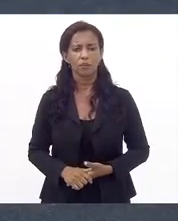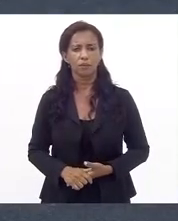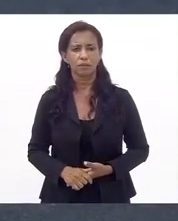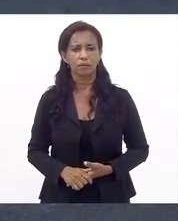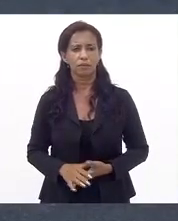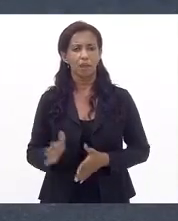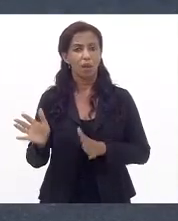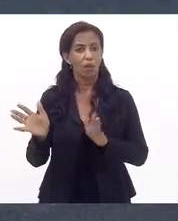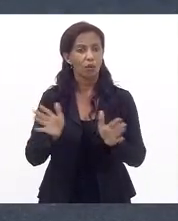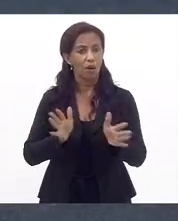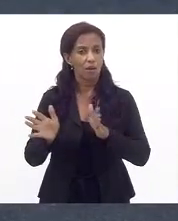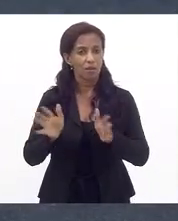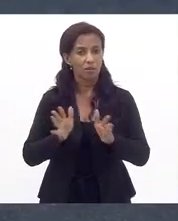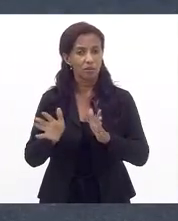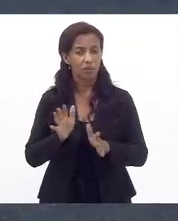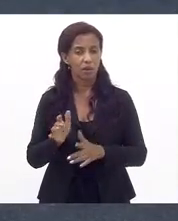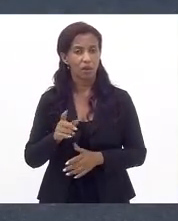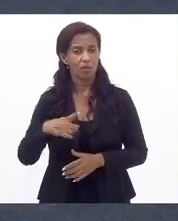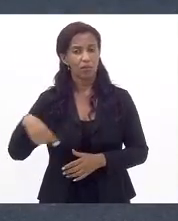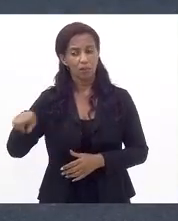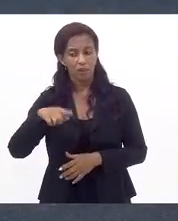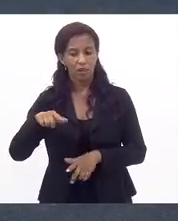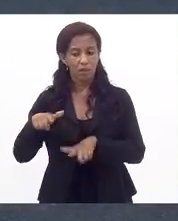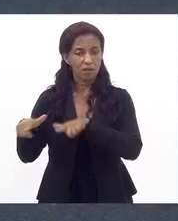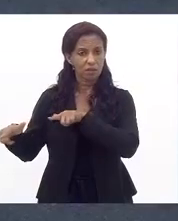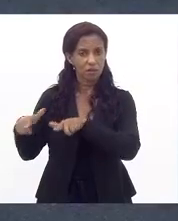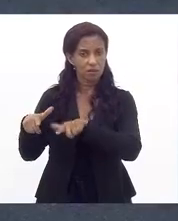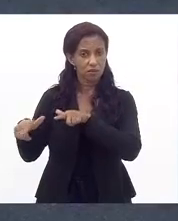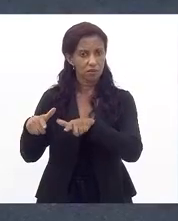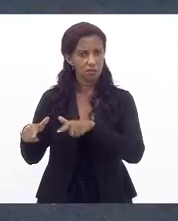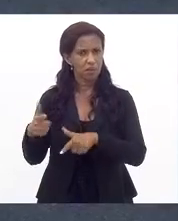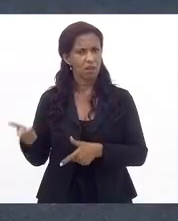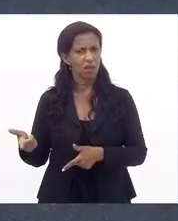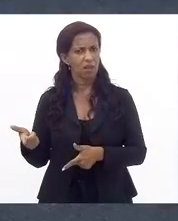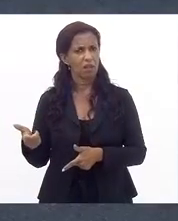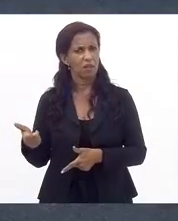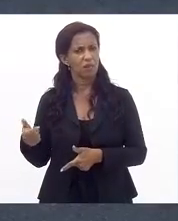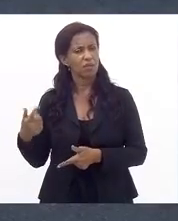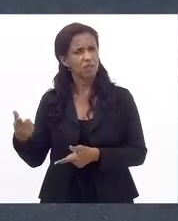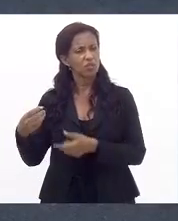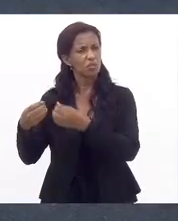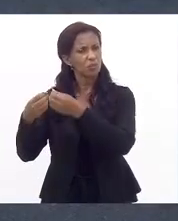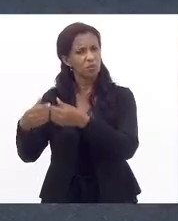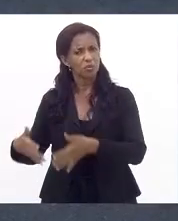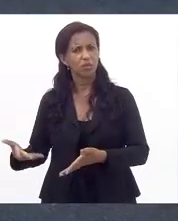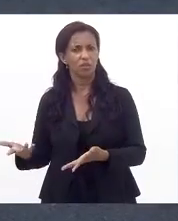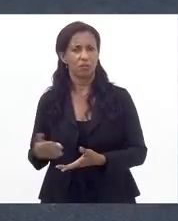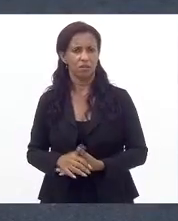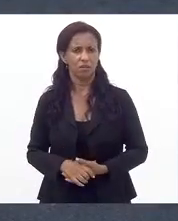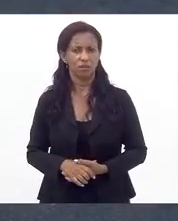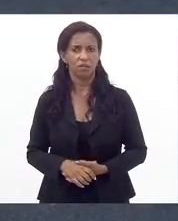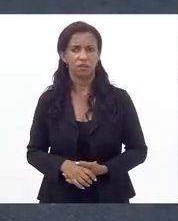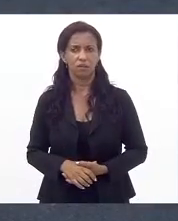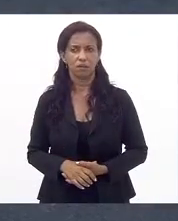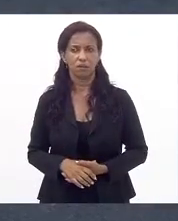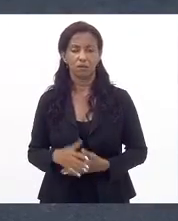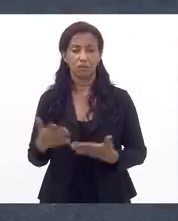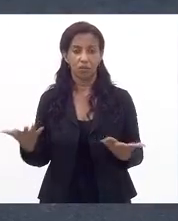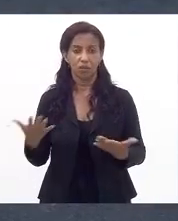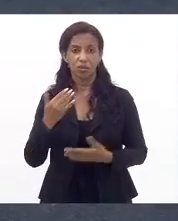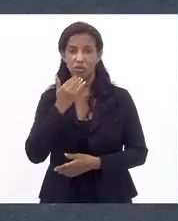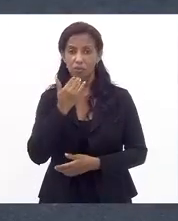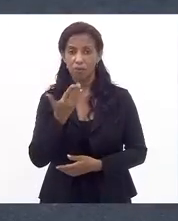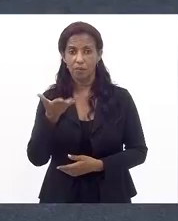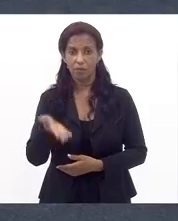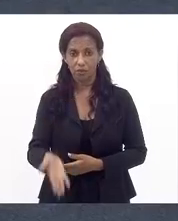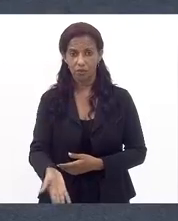algo razoável para que essa e servidoras não sejam tão prejudicadas tá então assim a gente